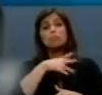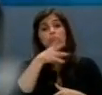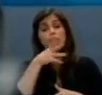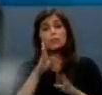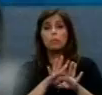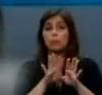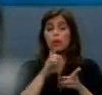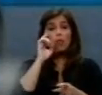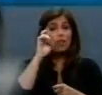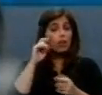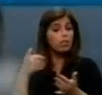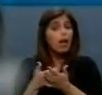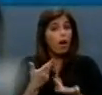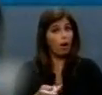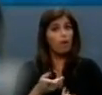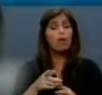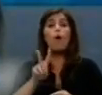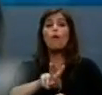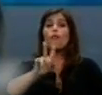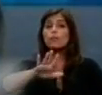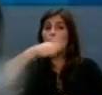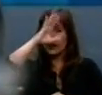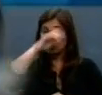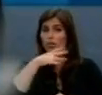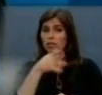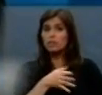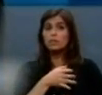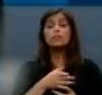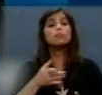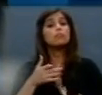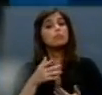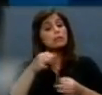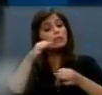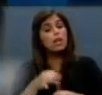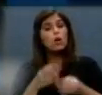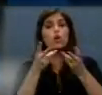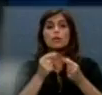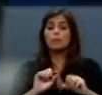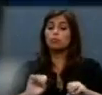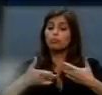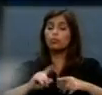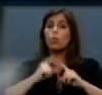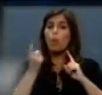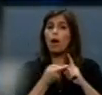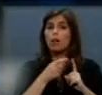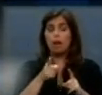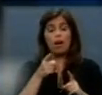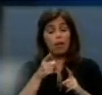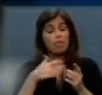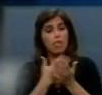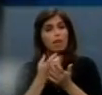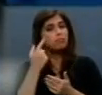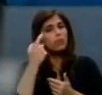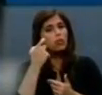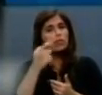que tem defendido até agora. O Vice-Primeiro-Ministro diz que assegurar que há orçamento no início do ano é um sinal de estabilidade e